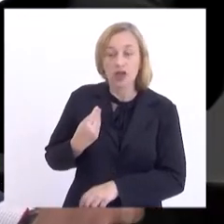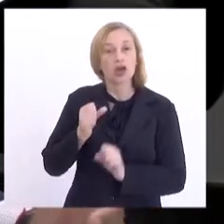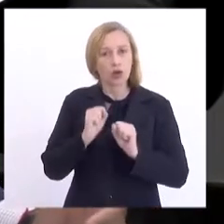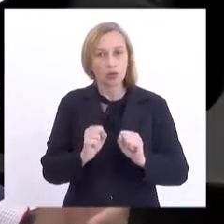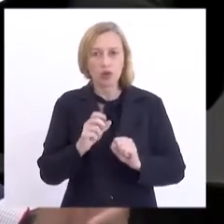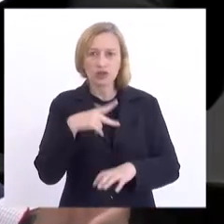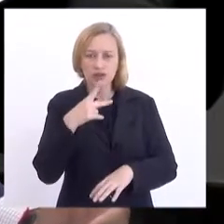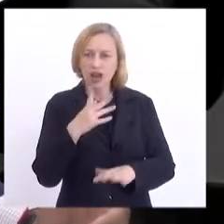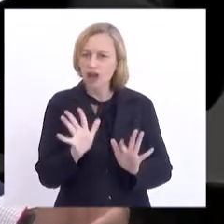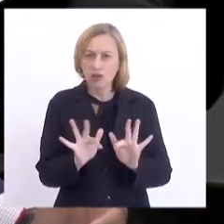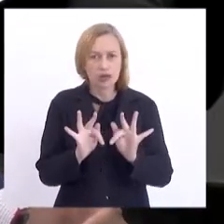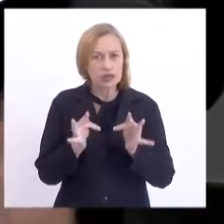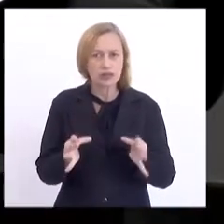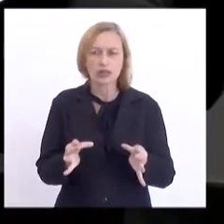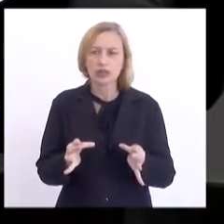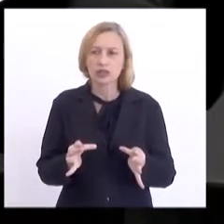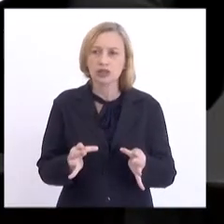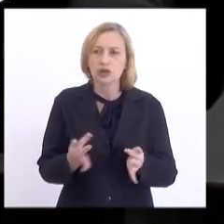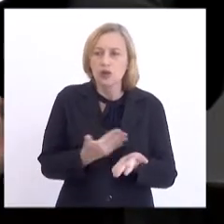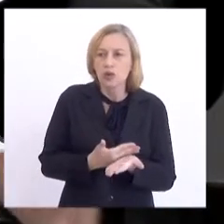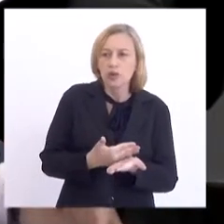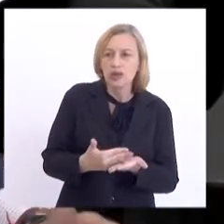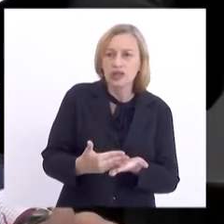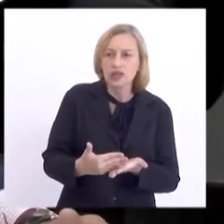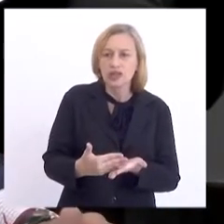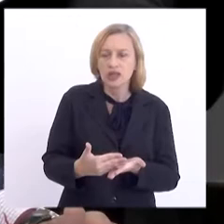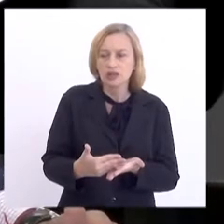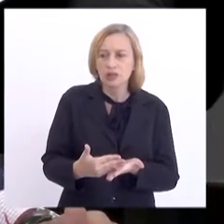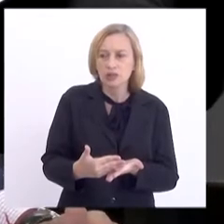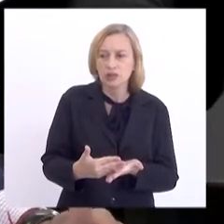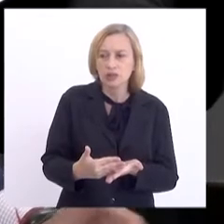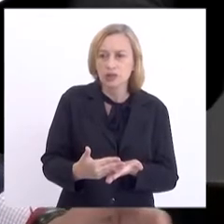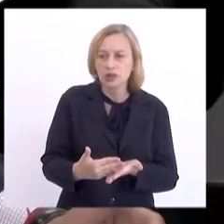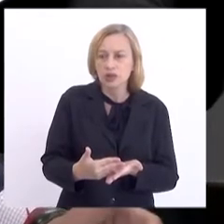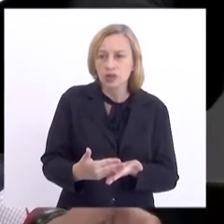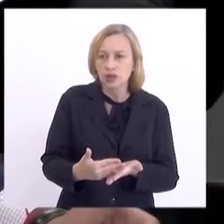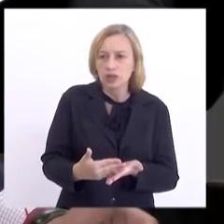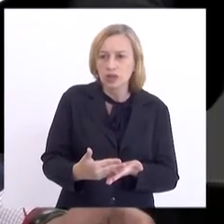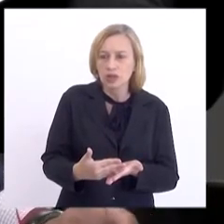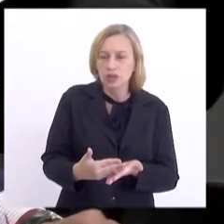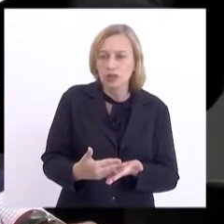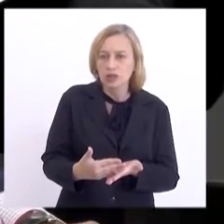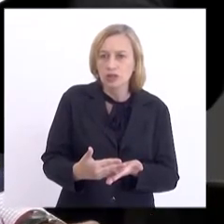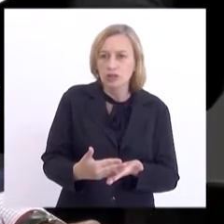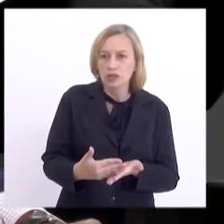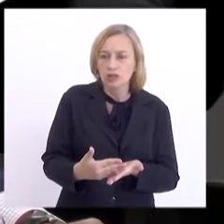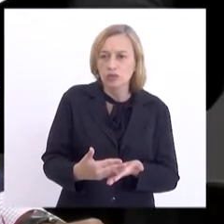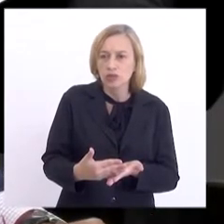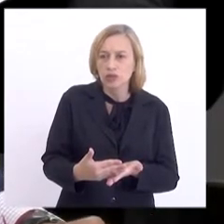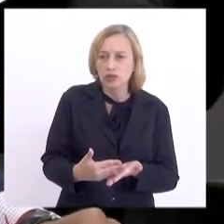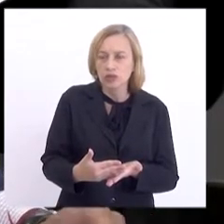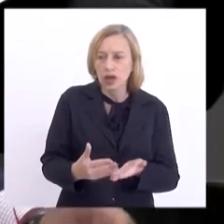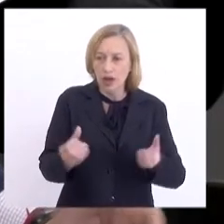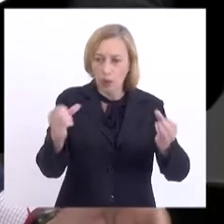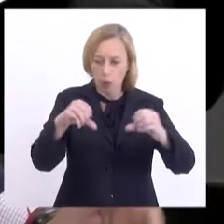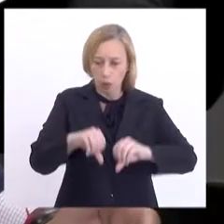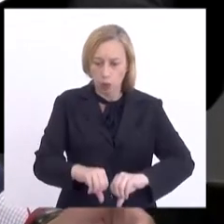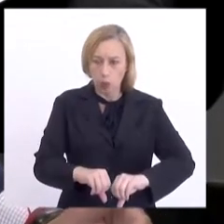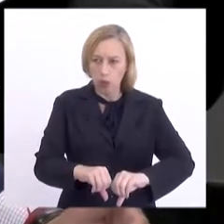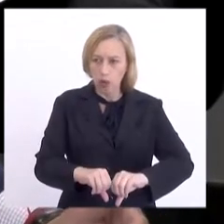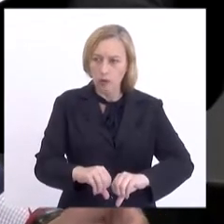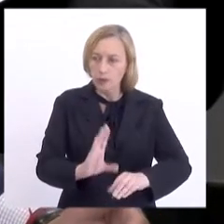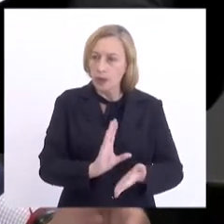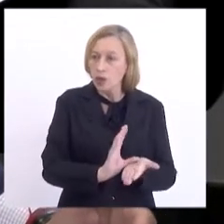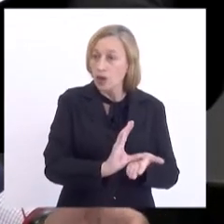posso dizer assim de uma forma muito simplista mas começamos a colocar a cabeça para fora nos determinou que os